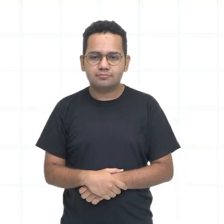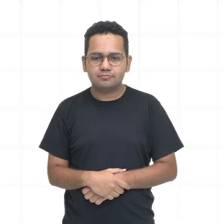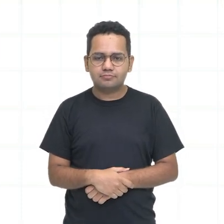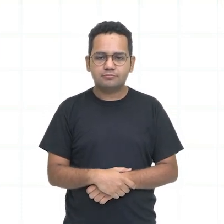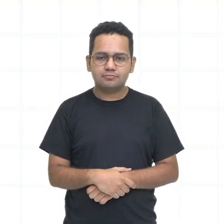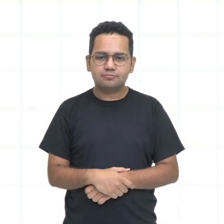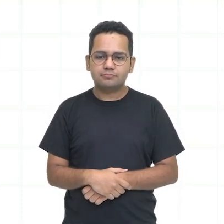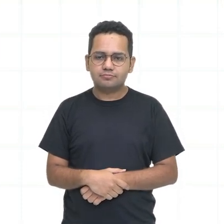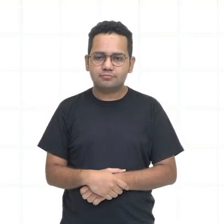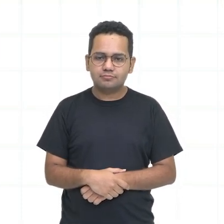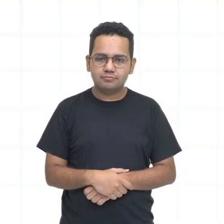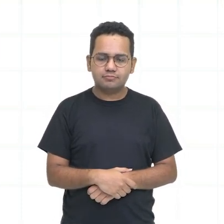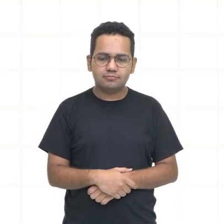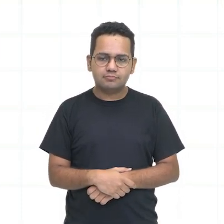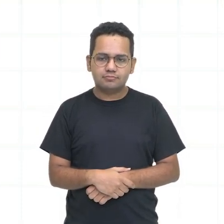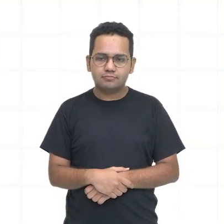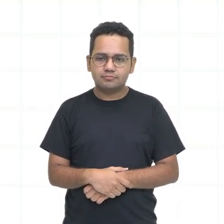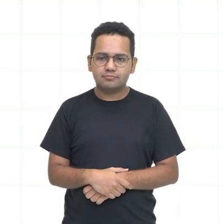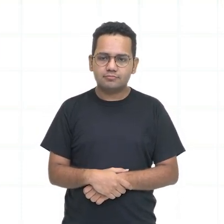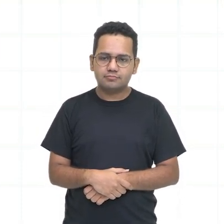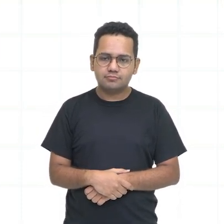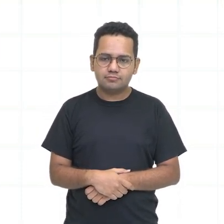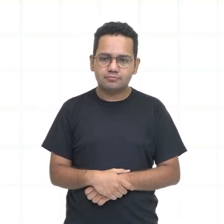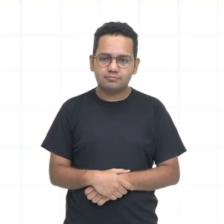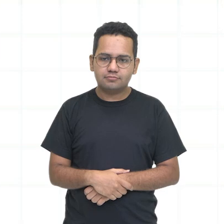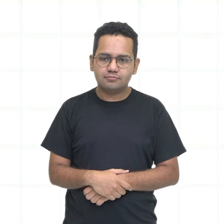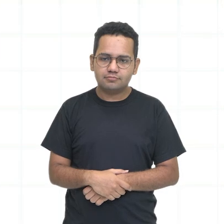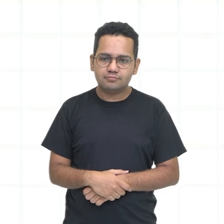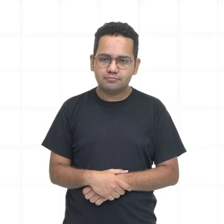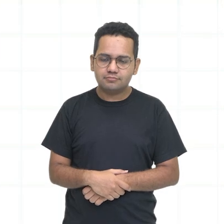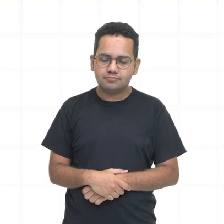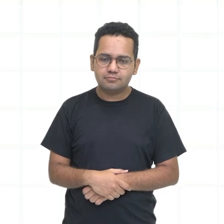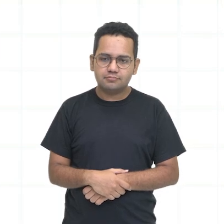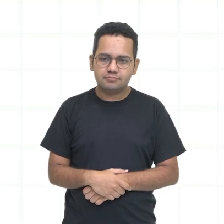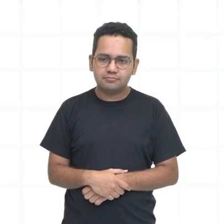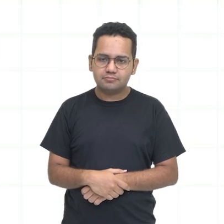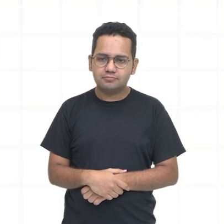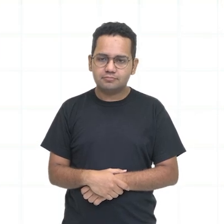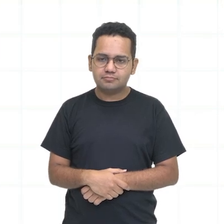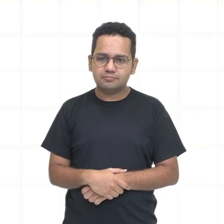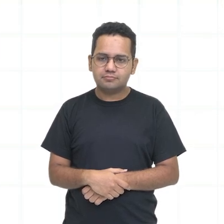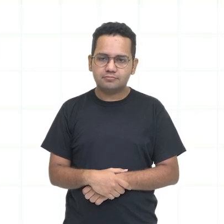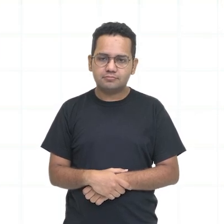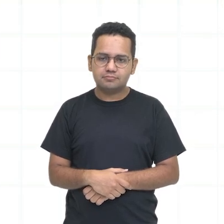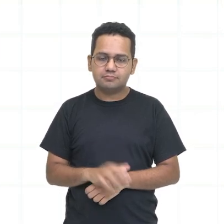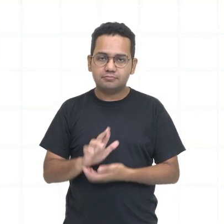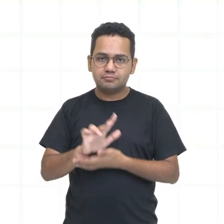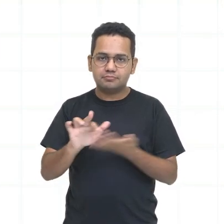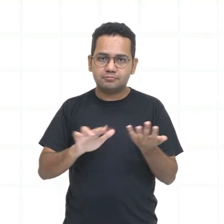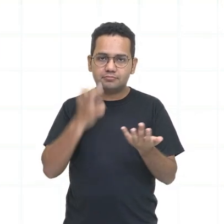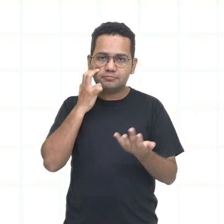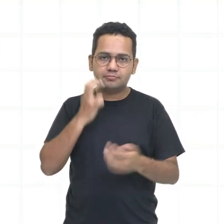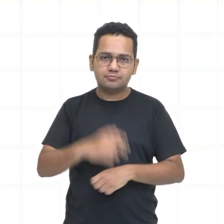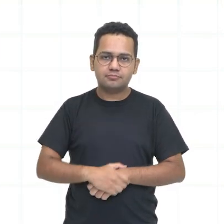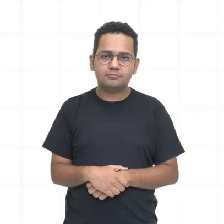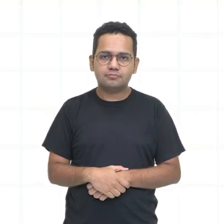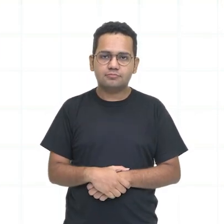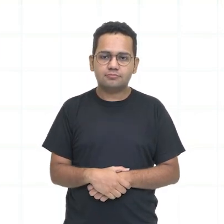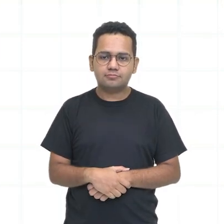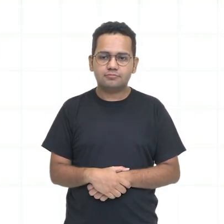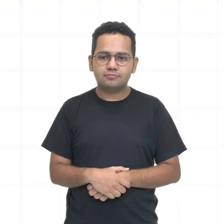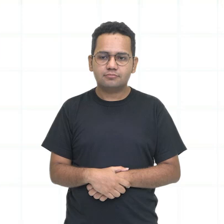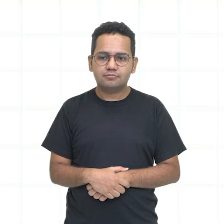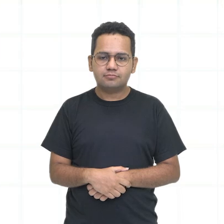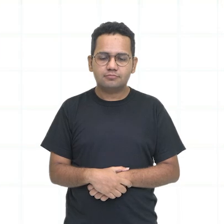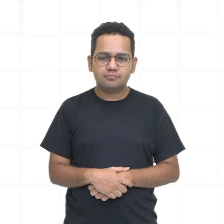incorpora. Elements, elementos. From multiple cultures, de múltiplas